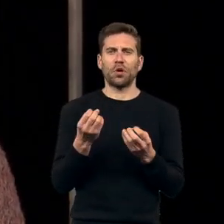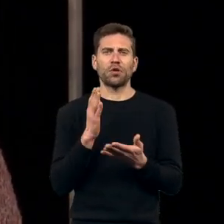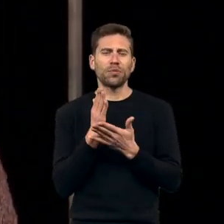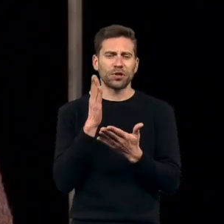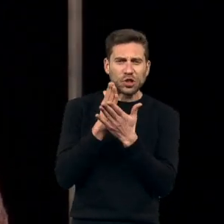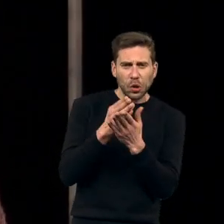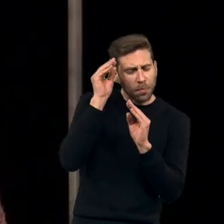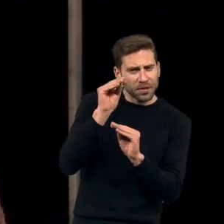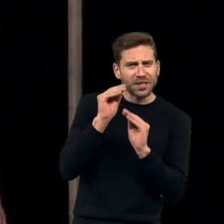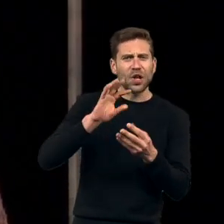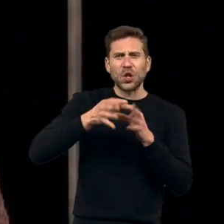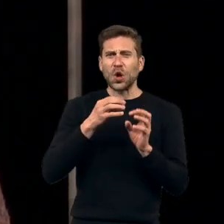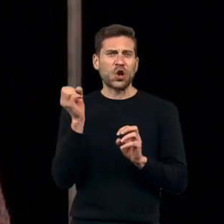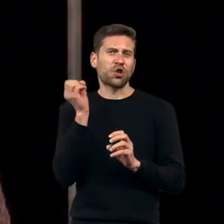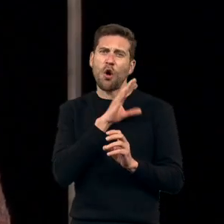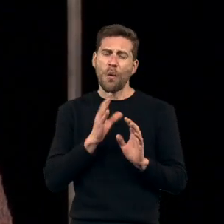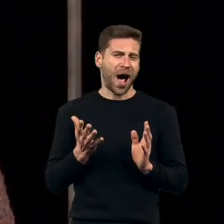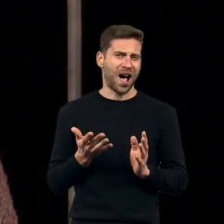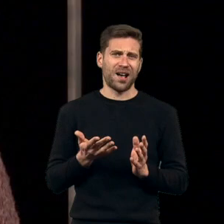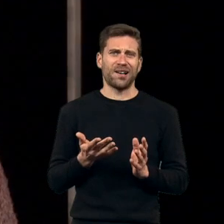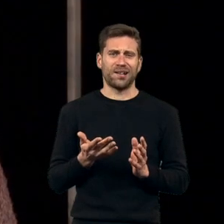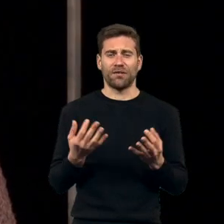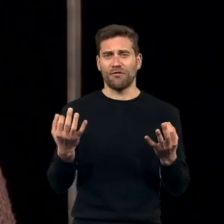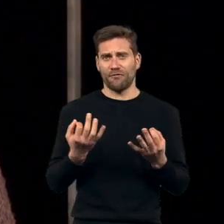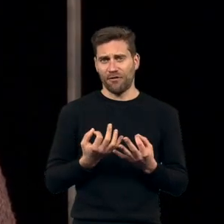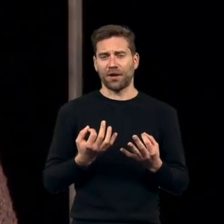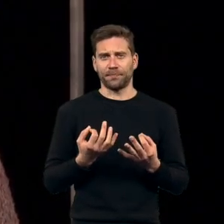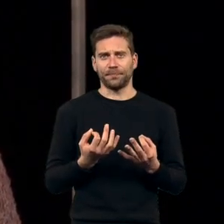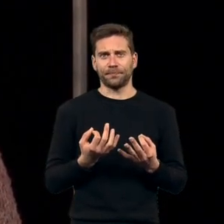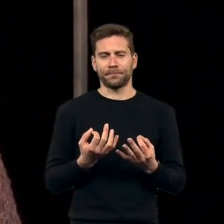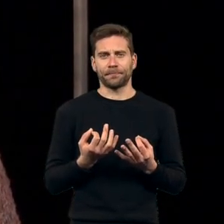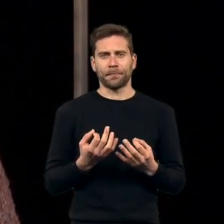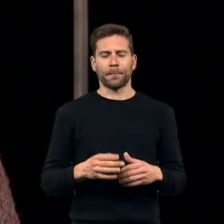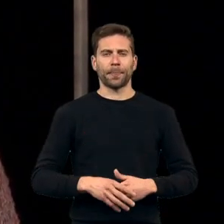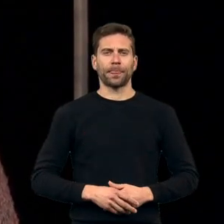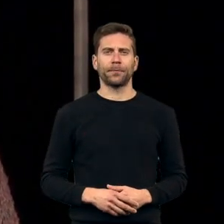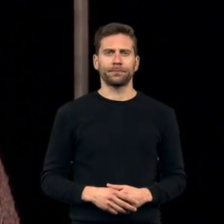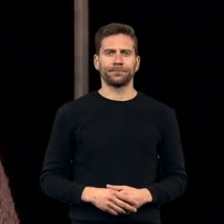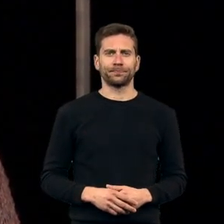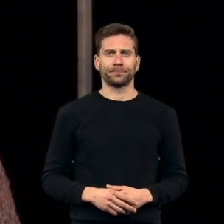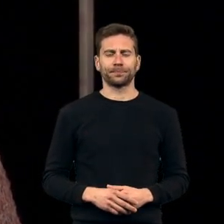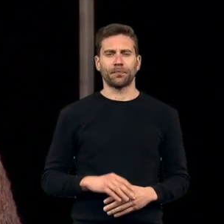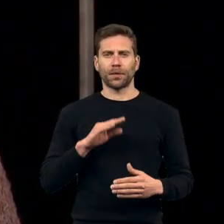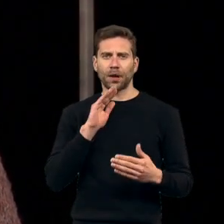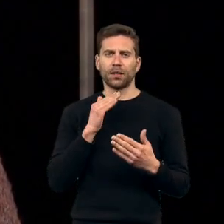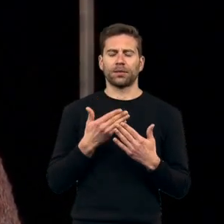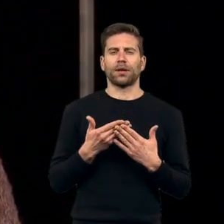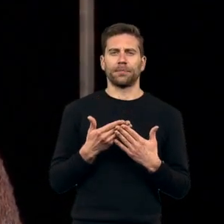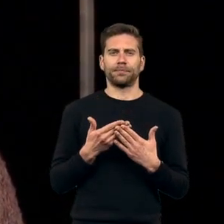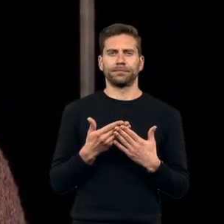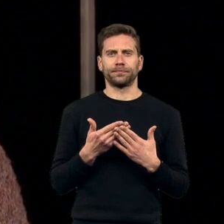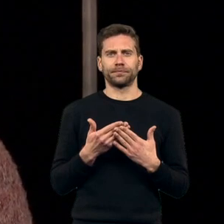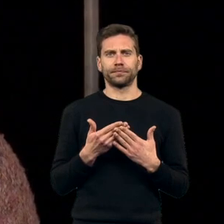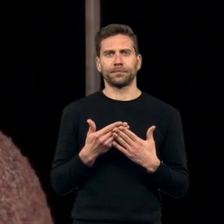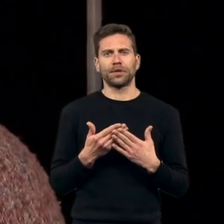não há uma lógica que, no fundo, leve isso mais longe, que transforme, digamos, aquilo que são